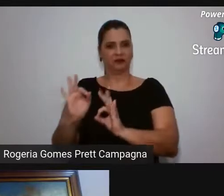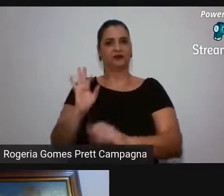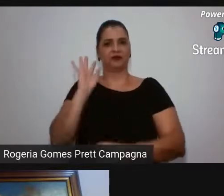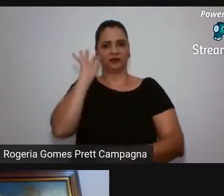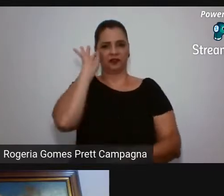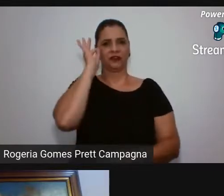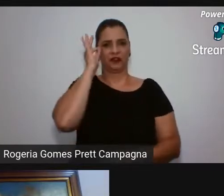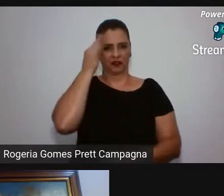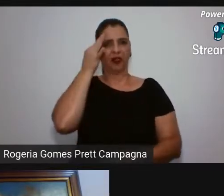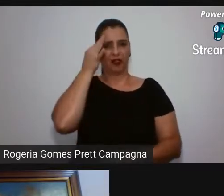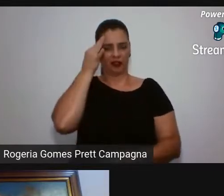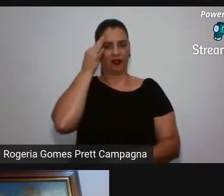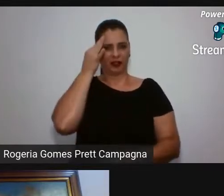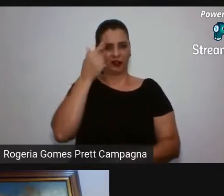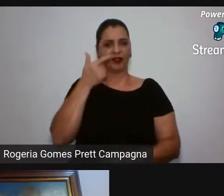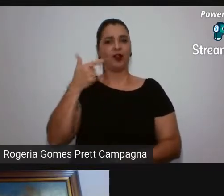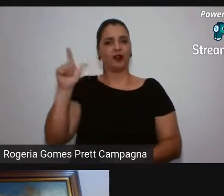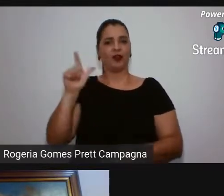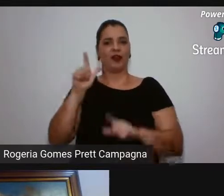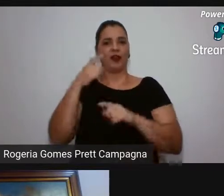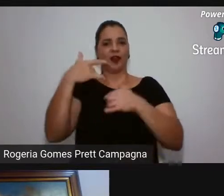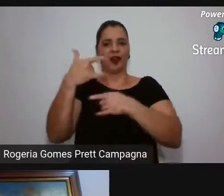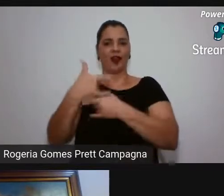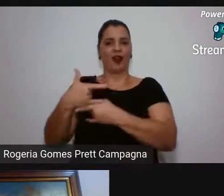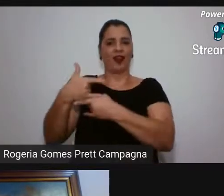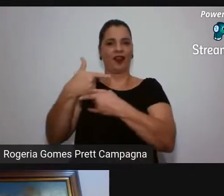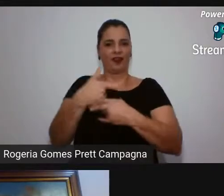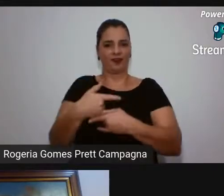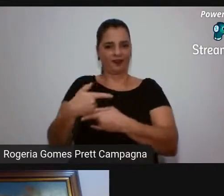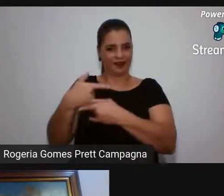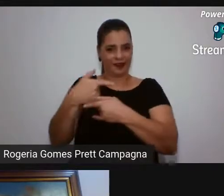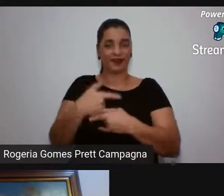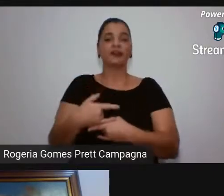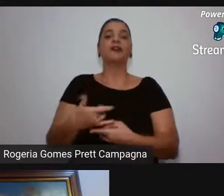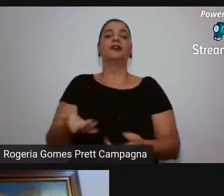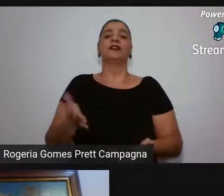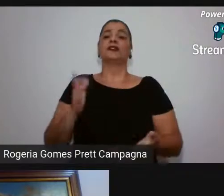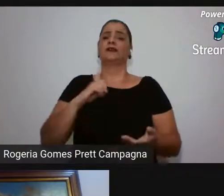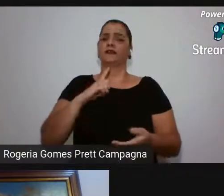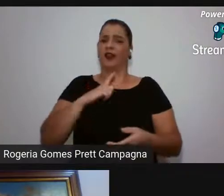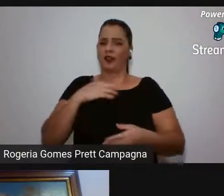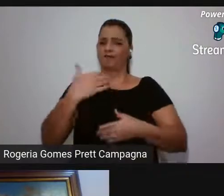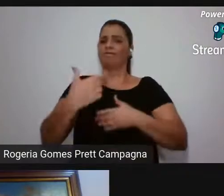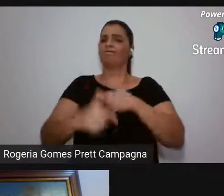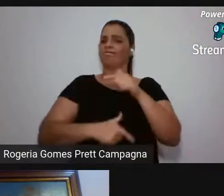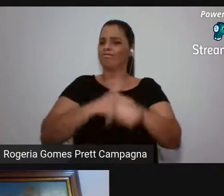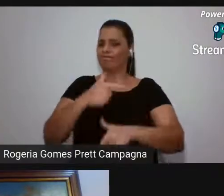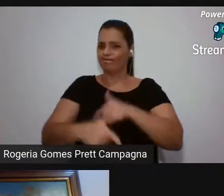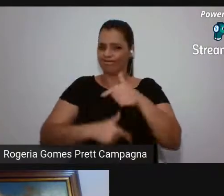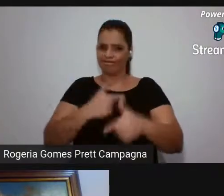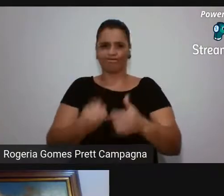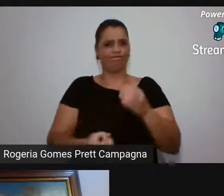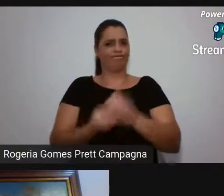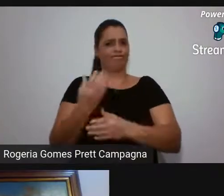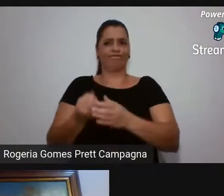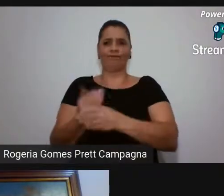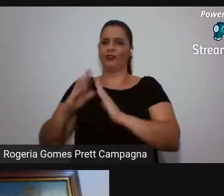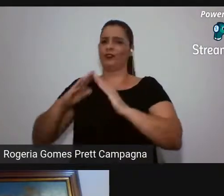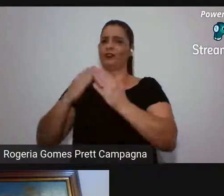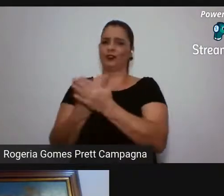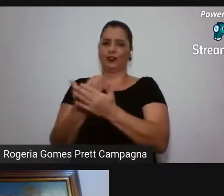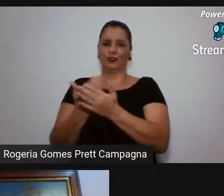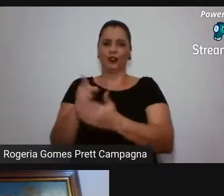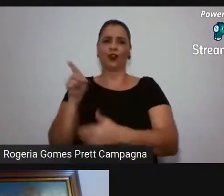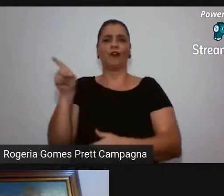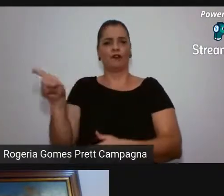menos, daquela live. Então, só para mostrar como a gente tem produzido muita coisa, né, na escola, como você